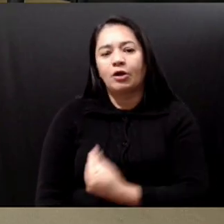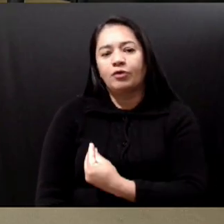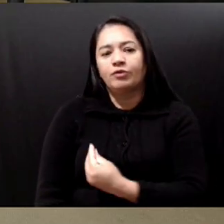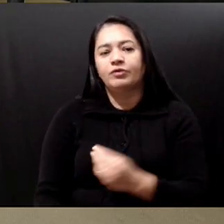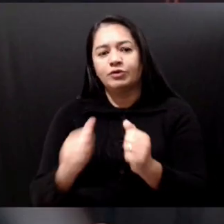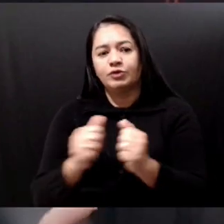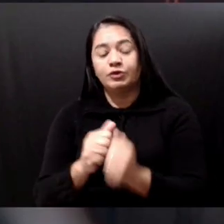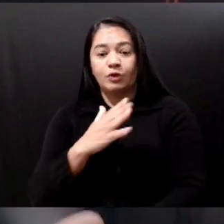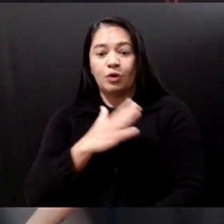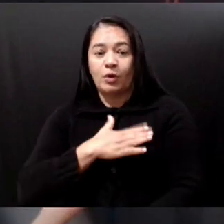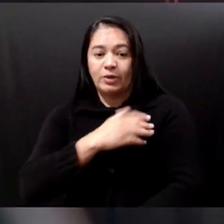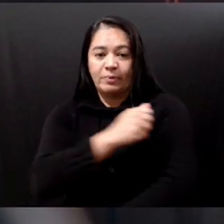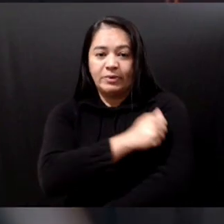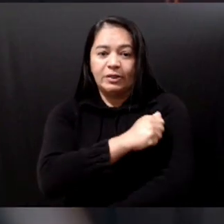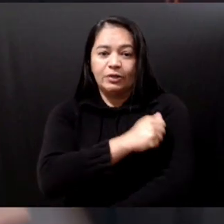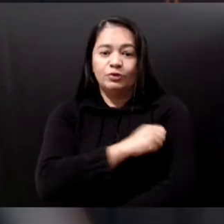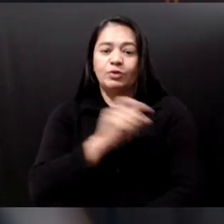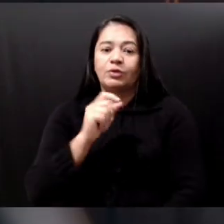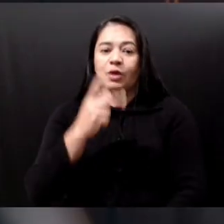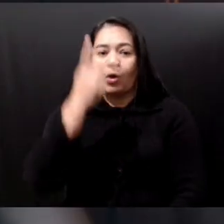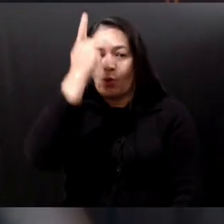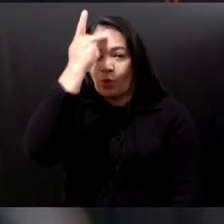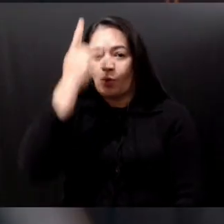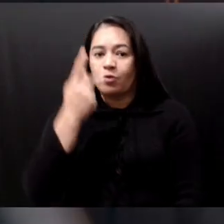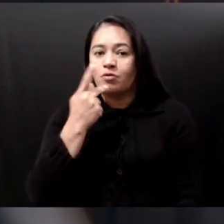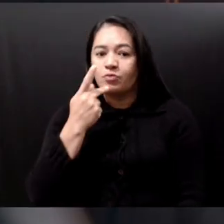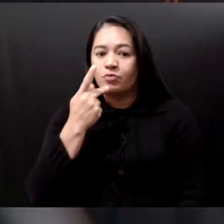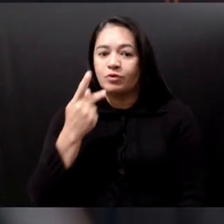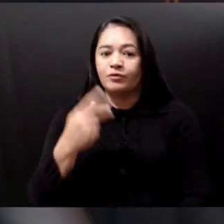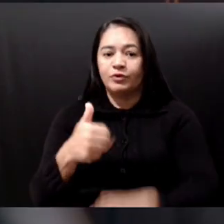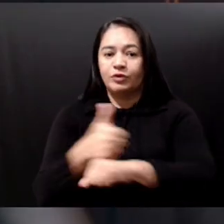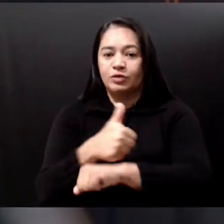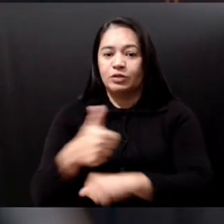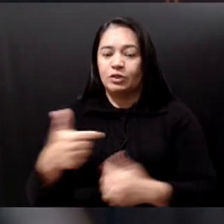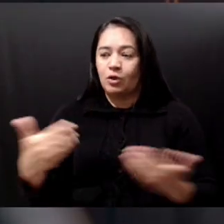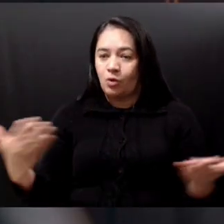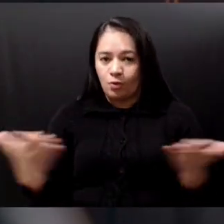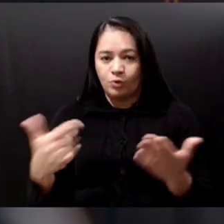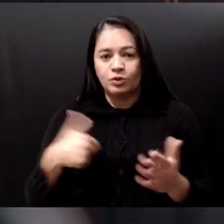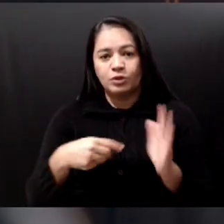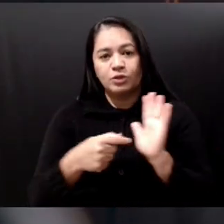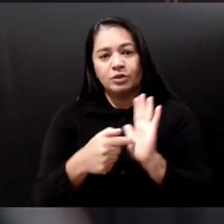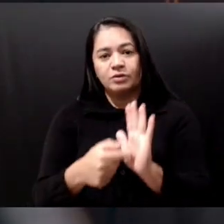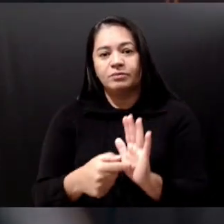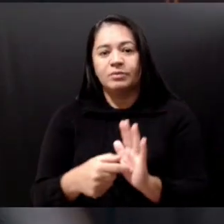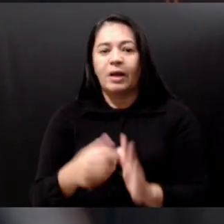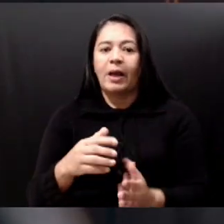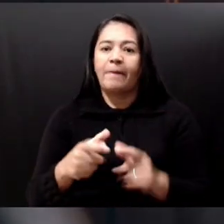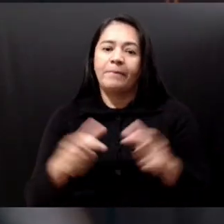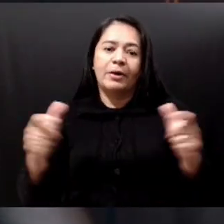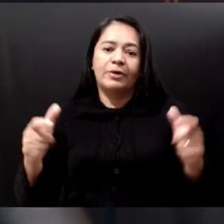de profissional que está comigo hoje, né, que eu aham, oriento, são doceiras, professoras,